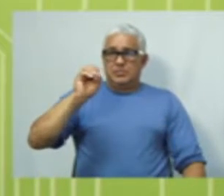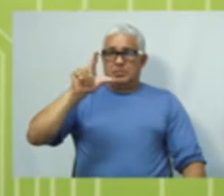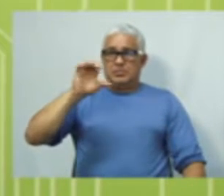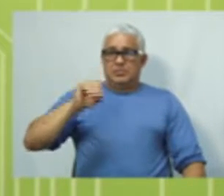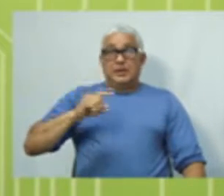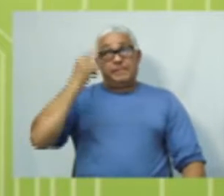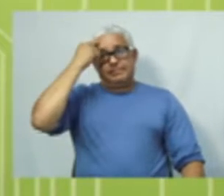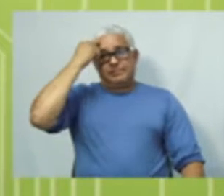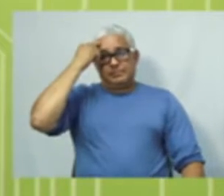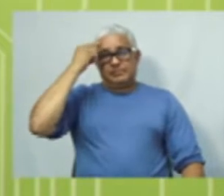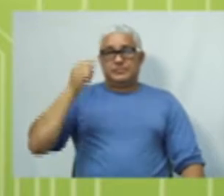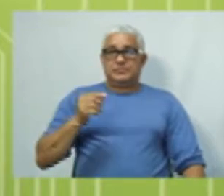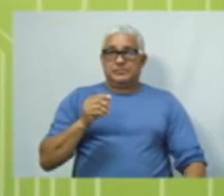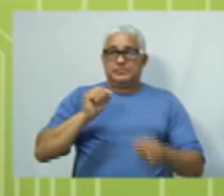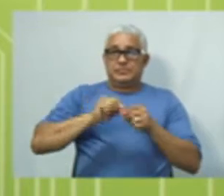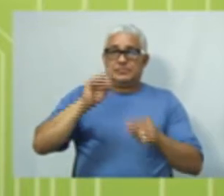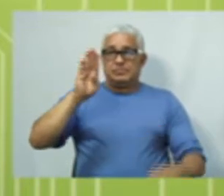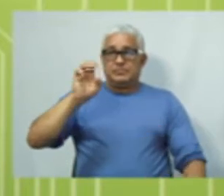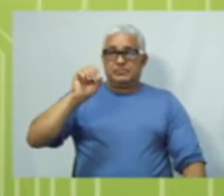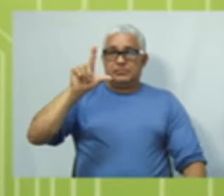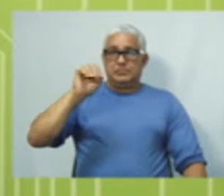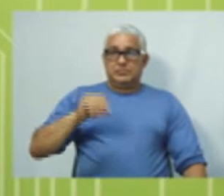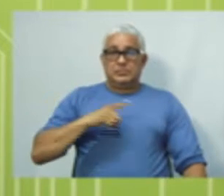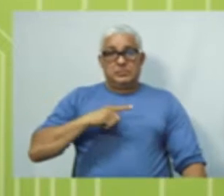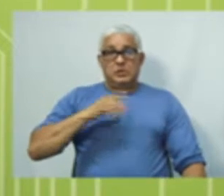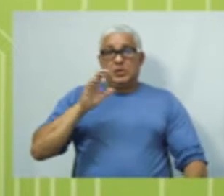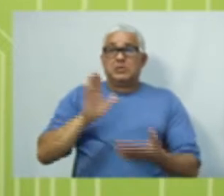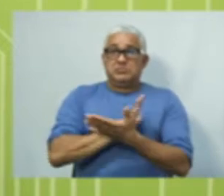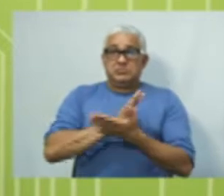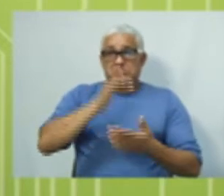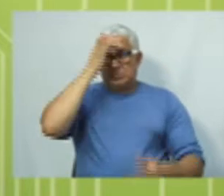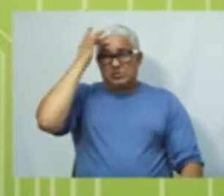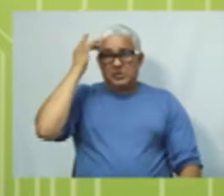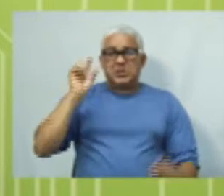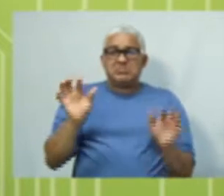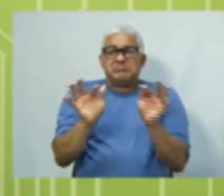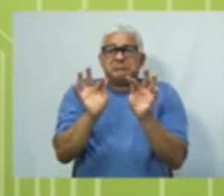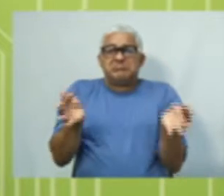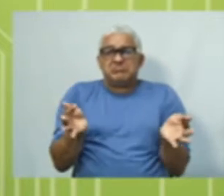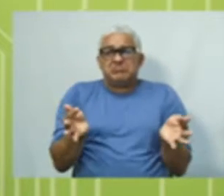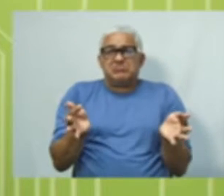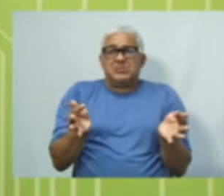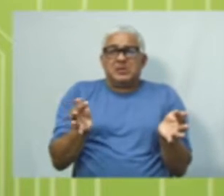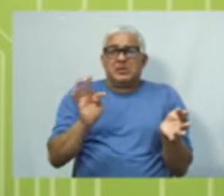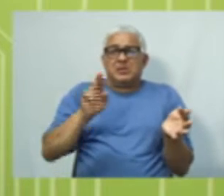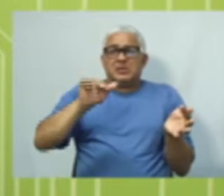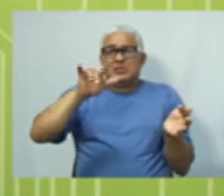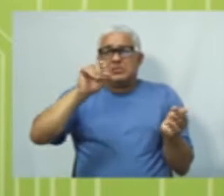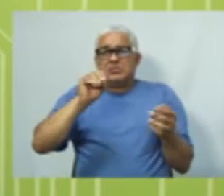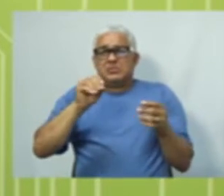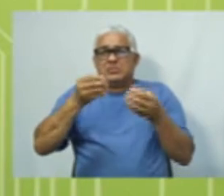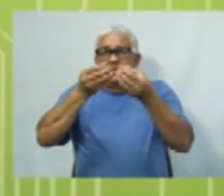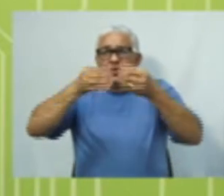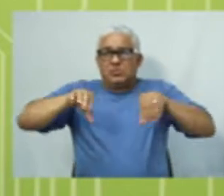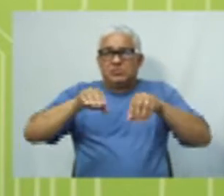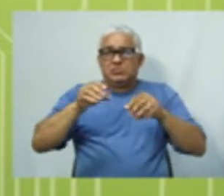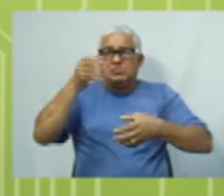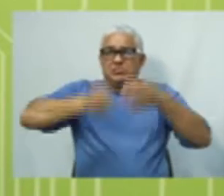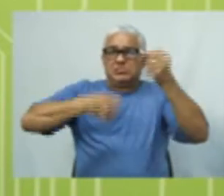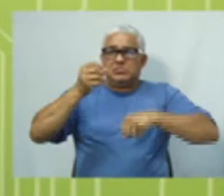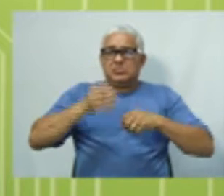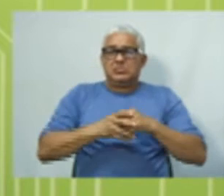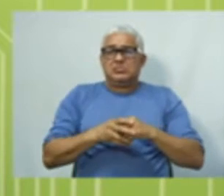imagine uma receita de bolo para fazer um bolo. Tem gente que fala receitinha de bolo. Trigo, ovo, leite, ovos e